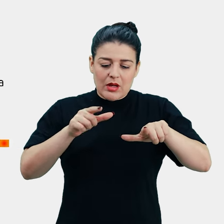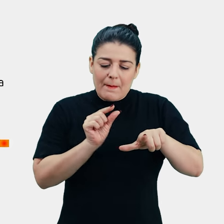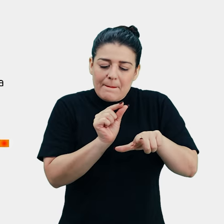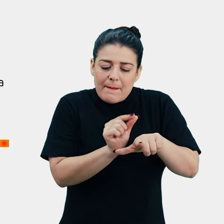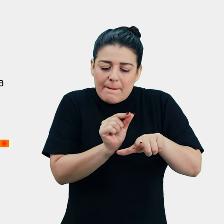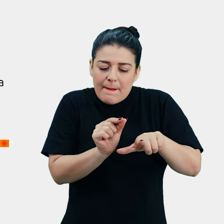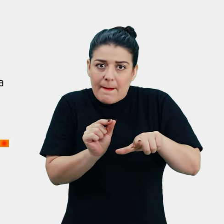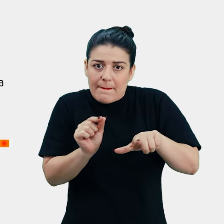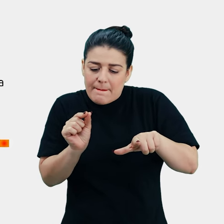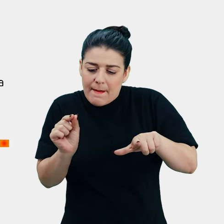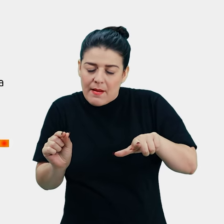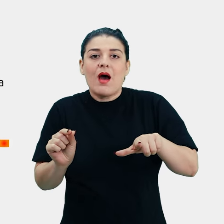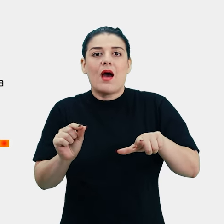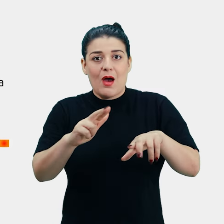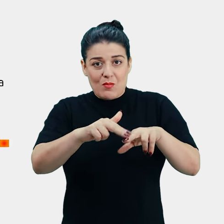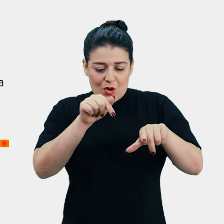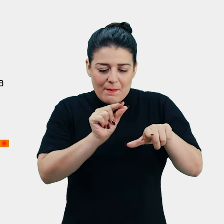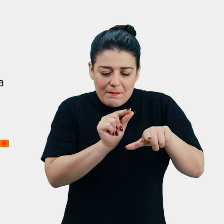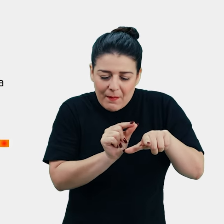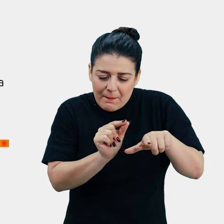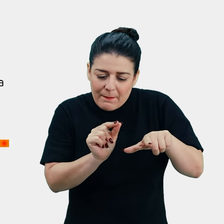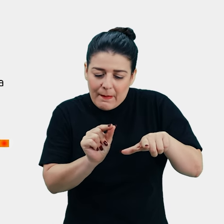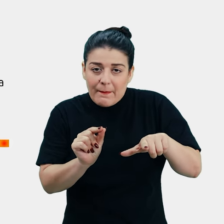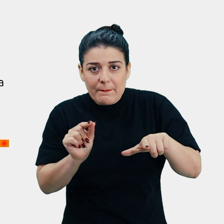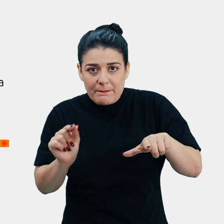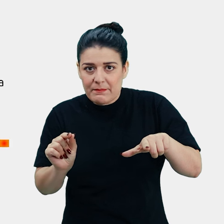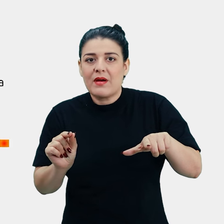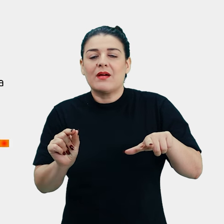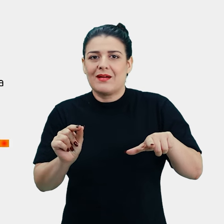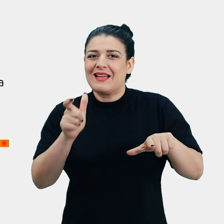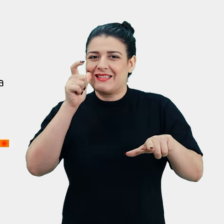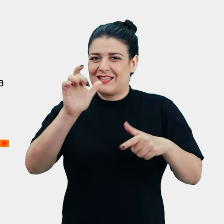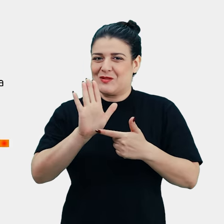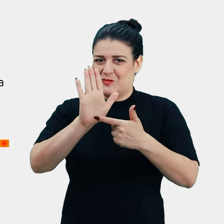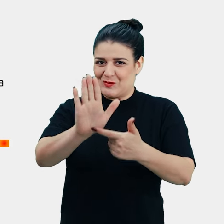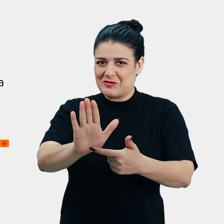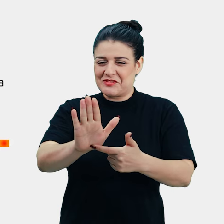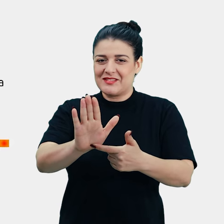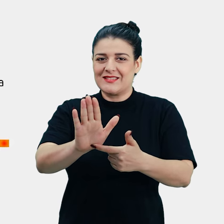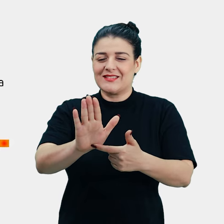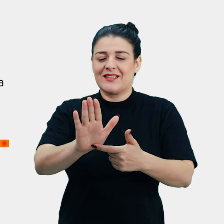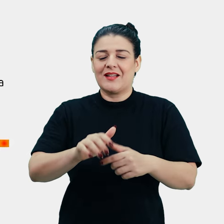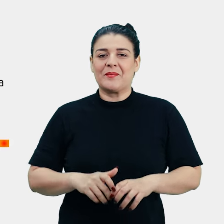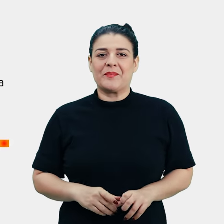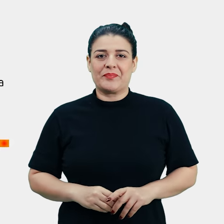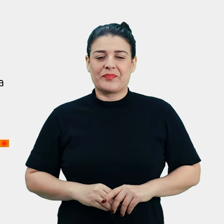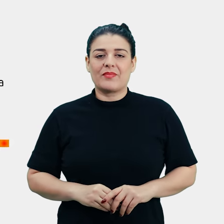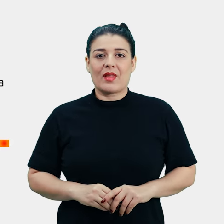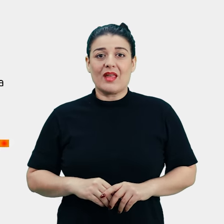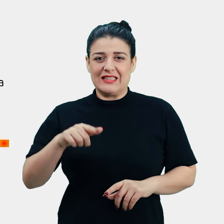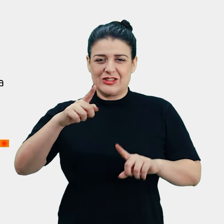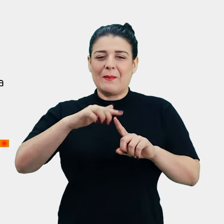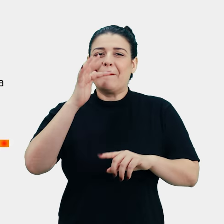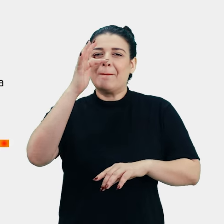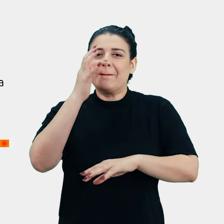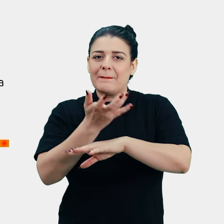bandas, tá? E a partir dessas bandas, aqui é interessante que nós podemos revelar esse tipo de planta